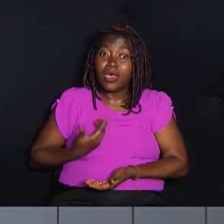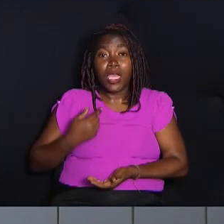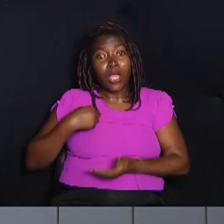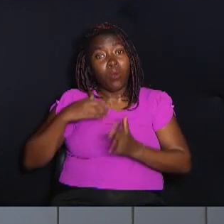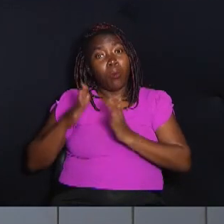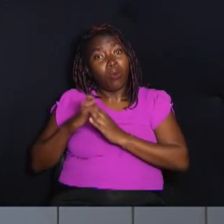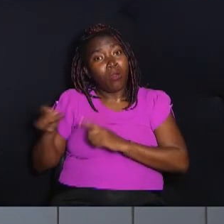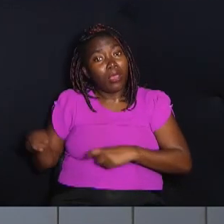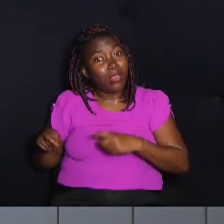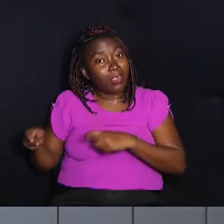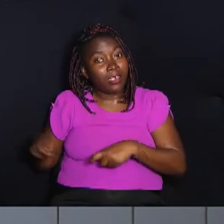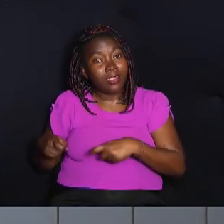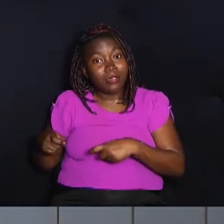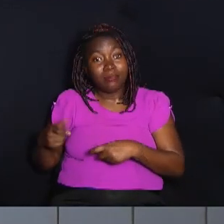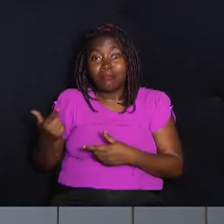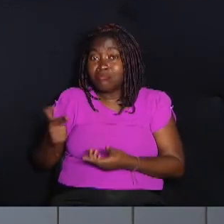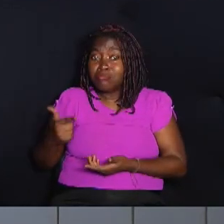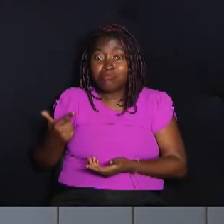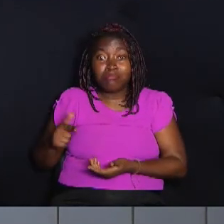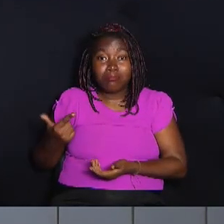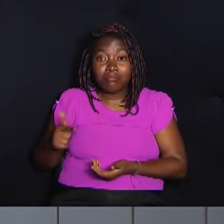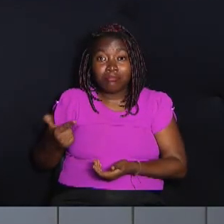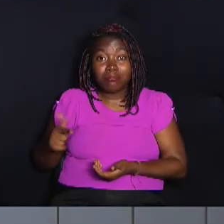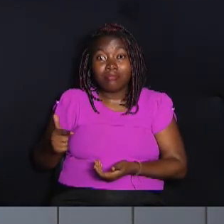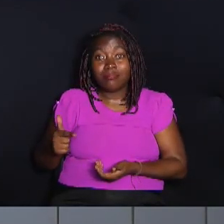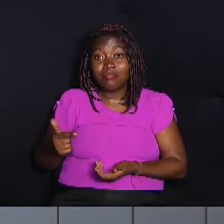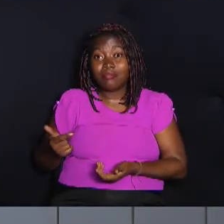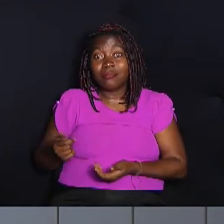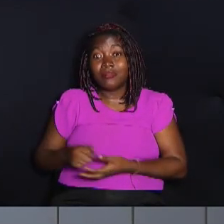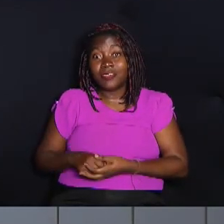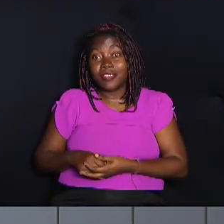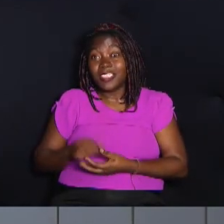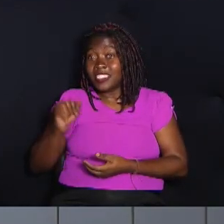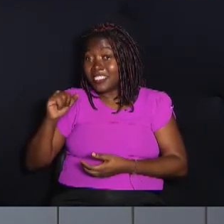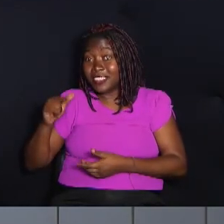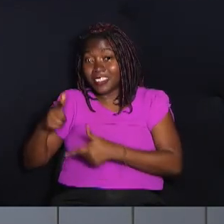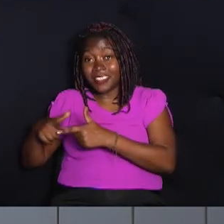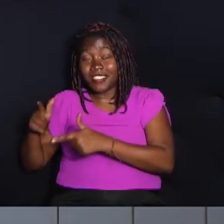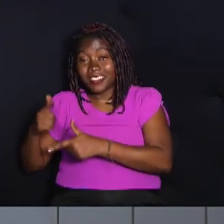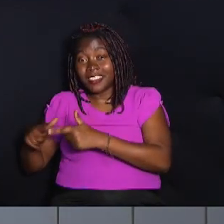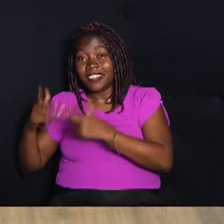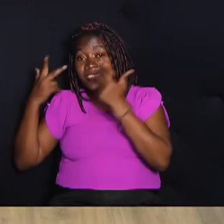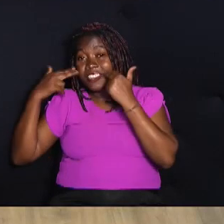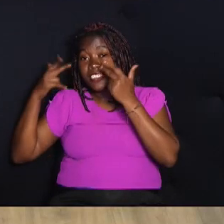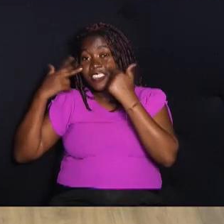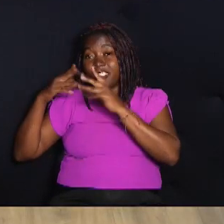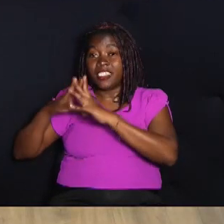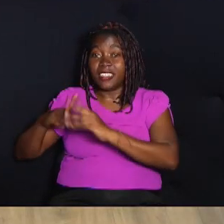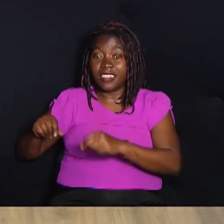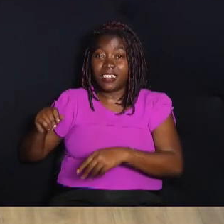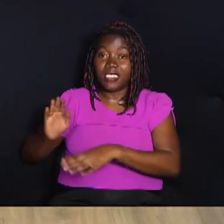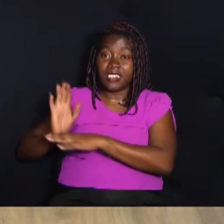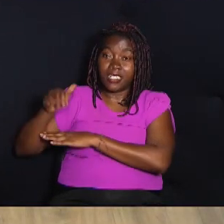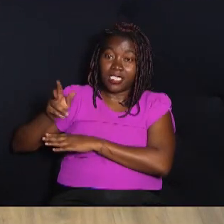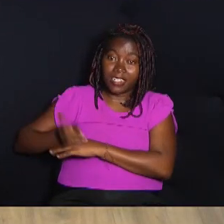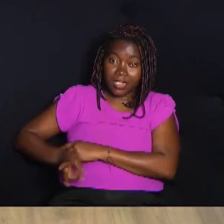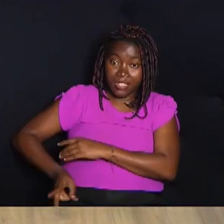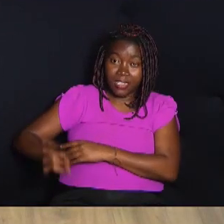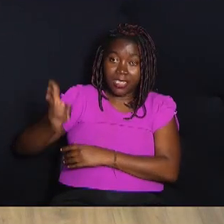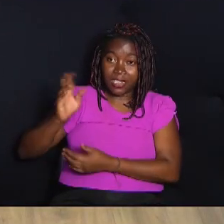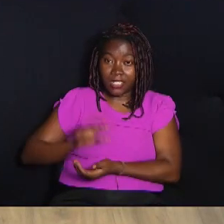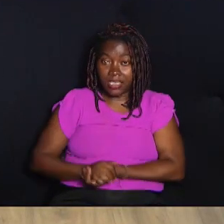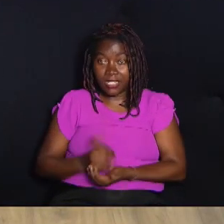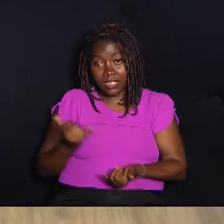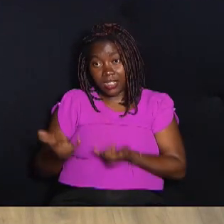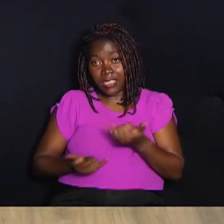roça, a gente vivia muito isso, né? Houve um desentendimento lá, mas tranquilo, resolvemos, vamos para frente, a vida continua, né? Na brincadeira